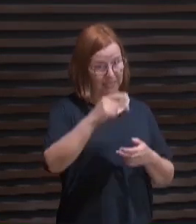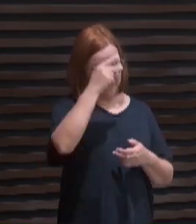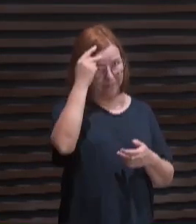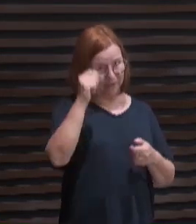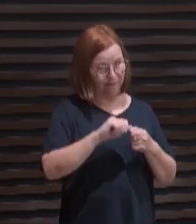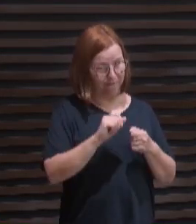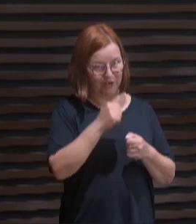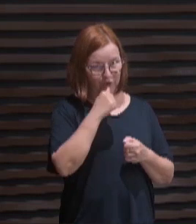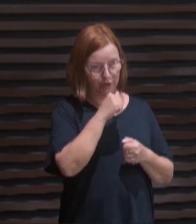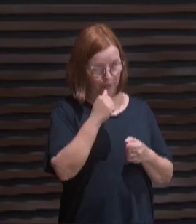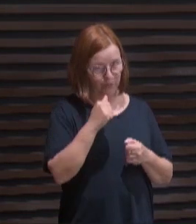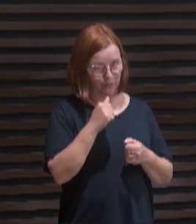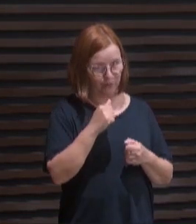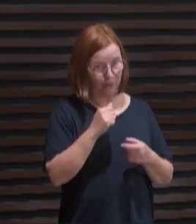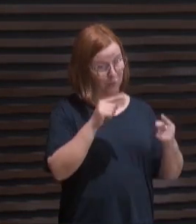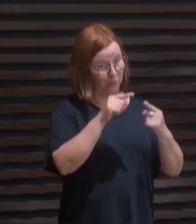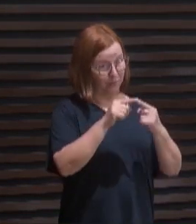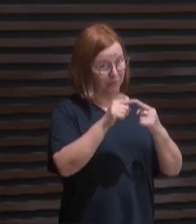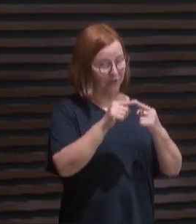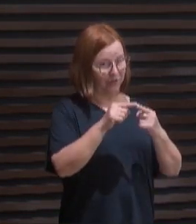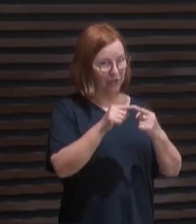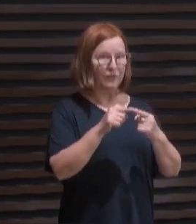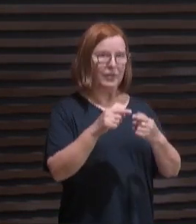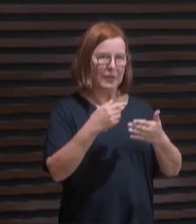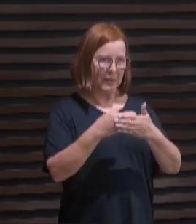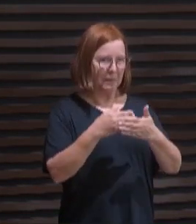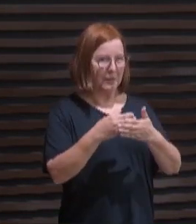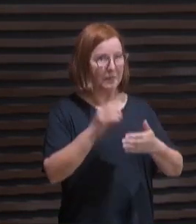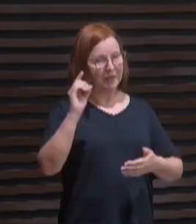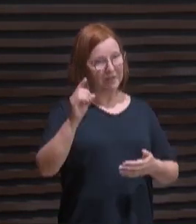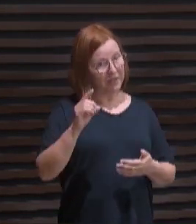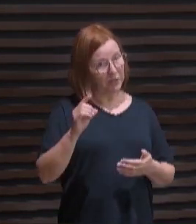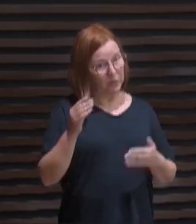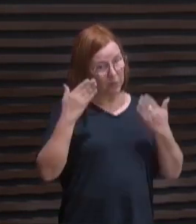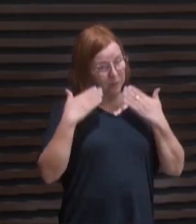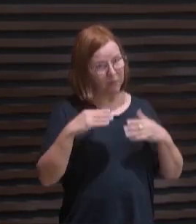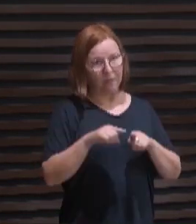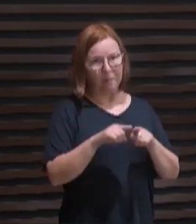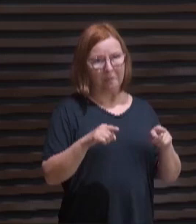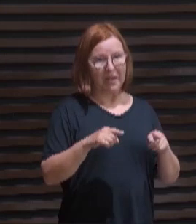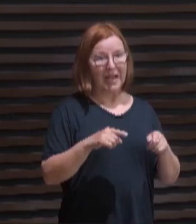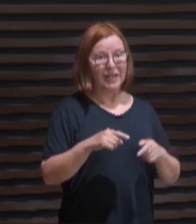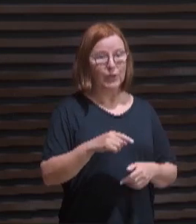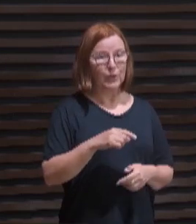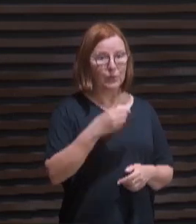de dinheiro é trágico. E depois de uns dias de jejum, ele